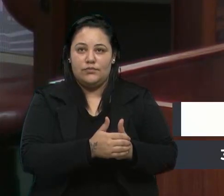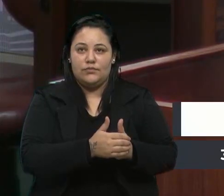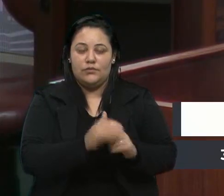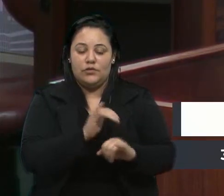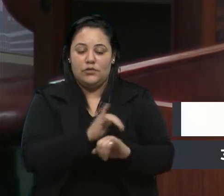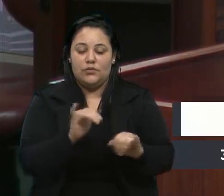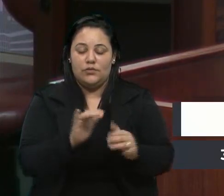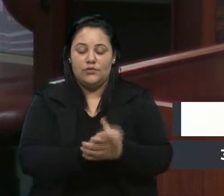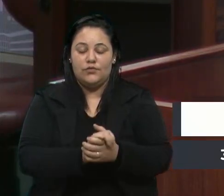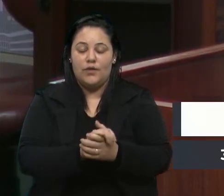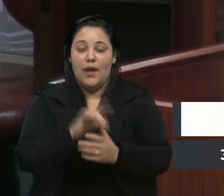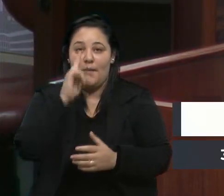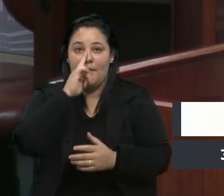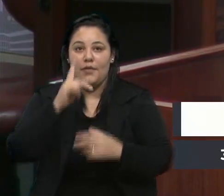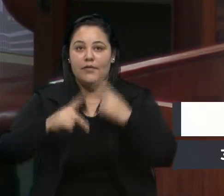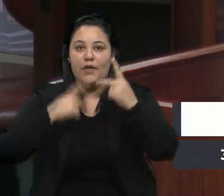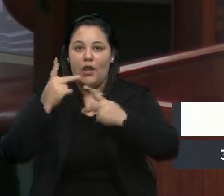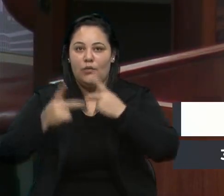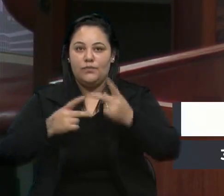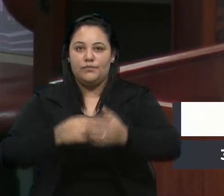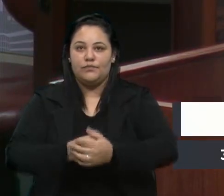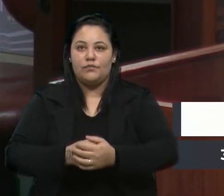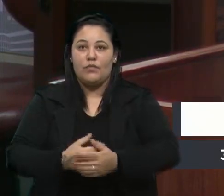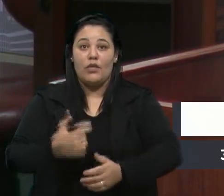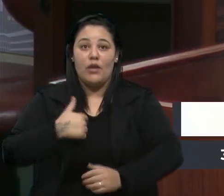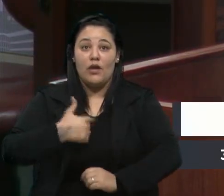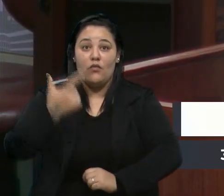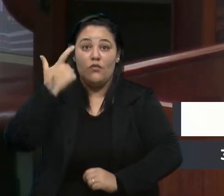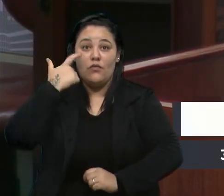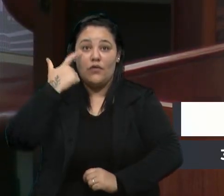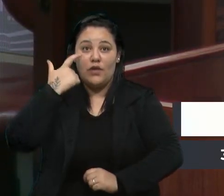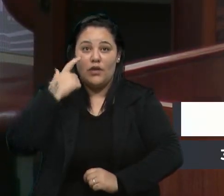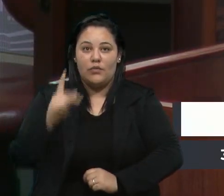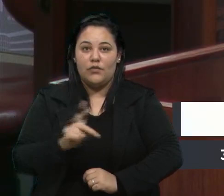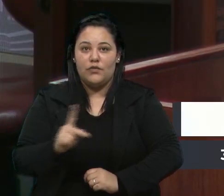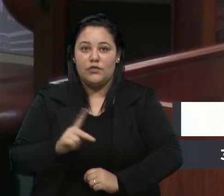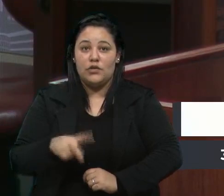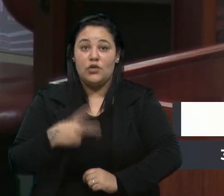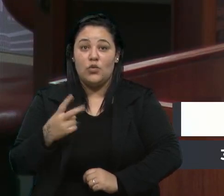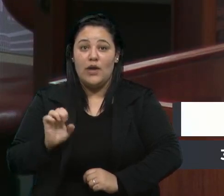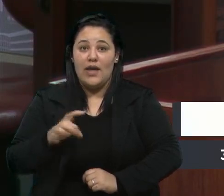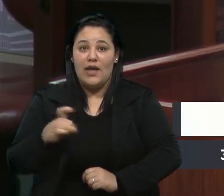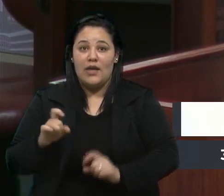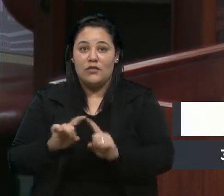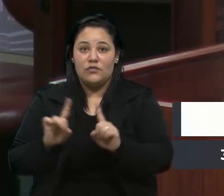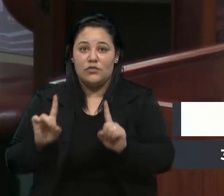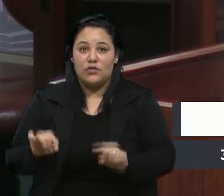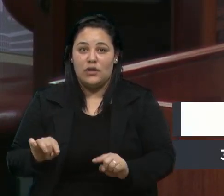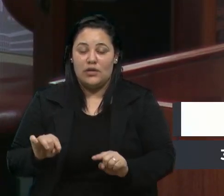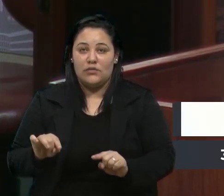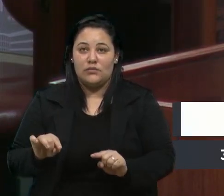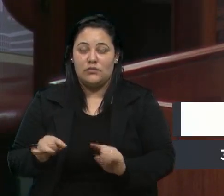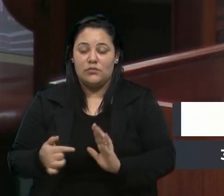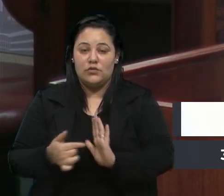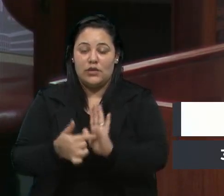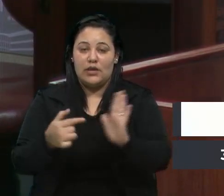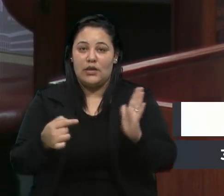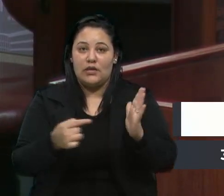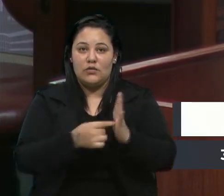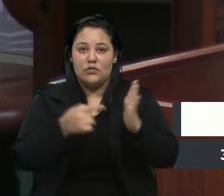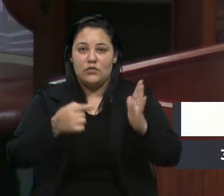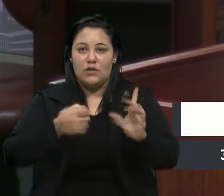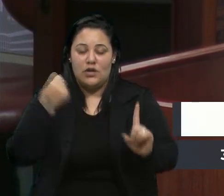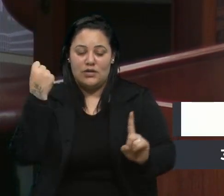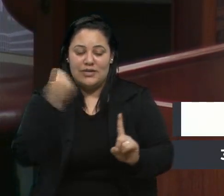ela falou isso para o jornal. Eu vi as professoras e 2 ex-funcionárias que foram apontadas na denúncia agredindo a